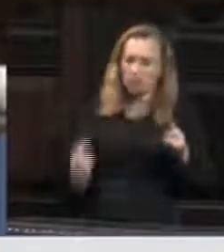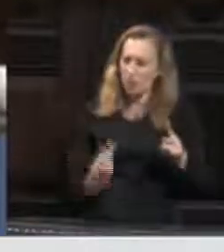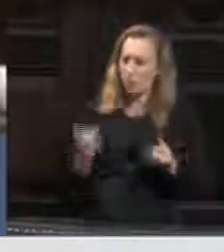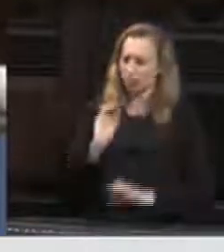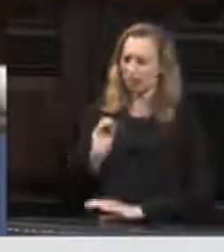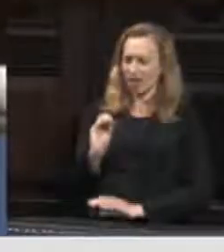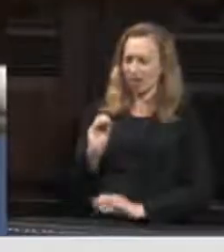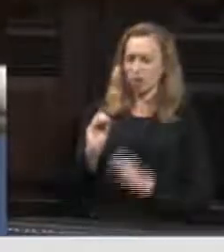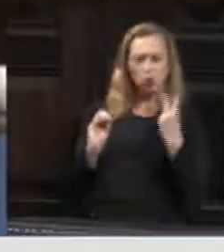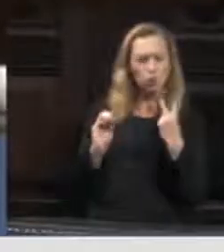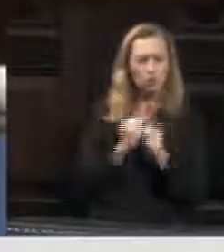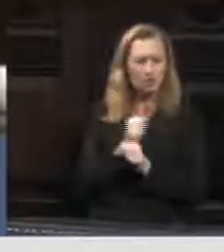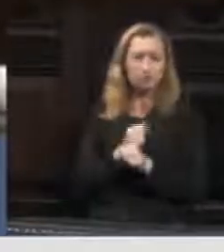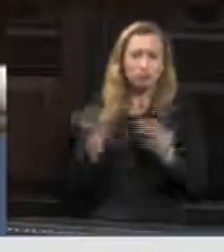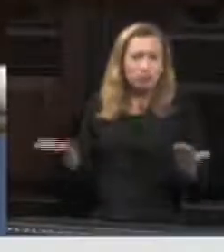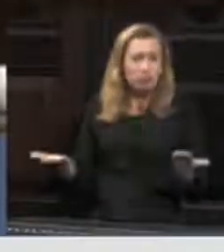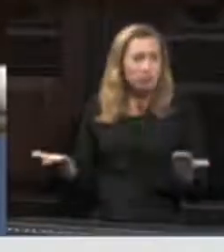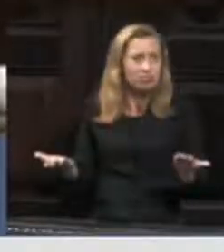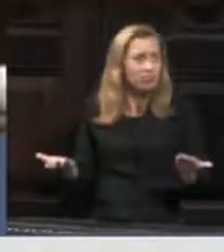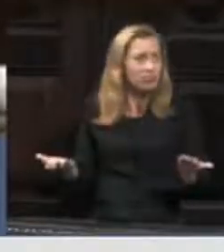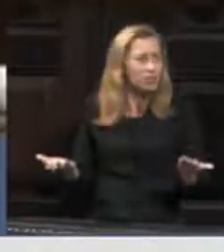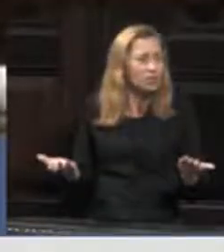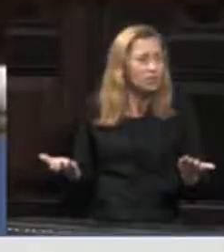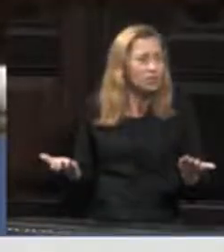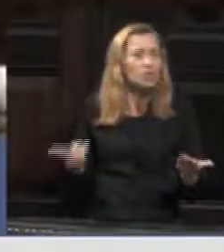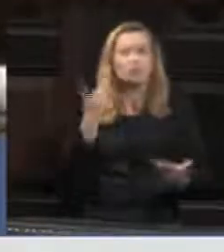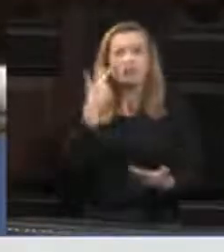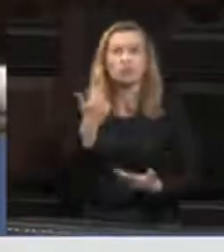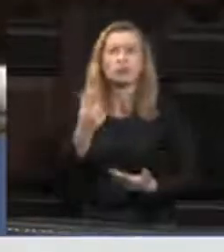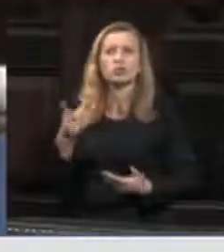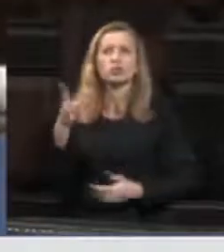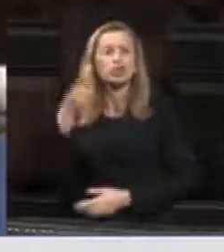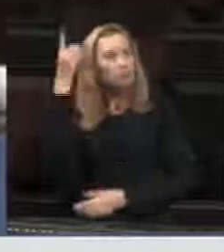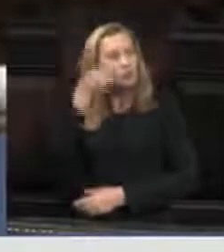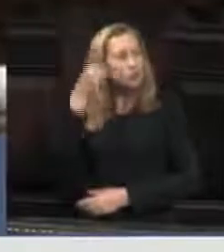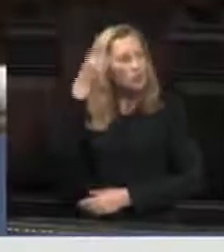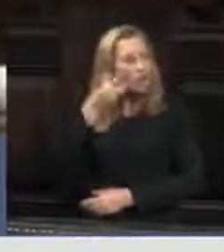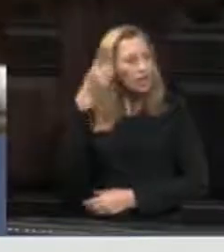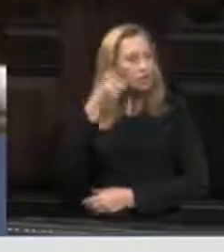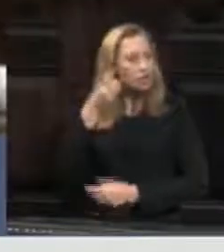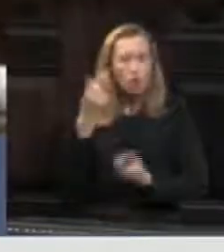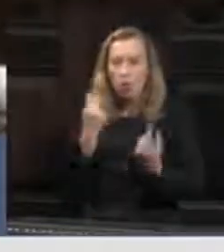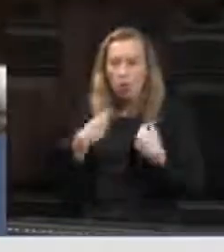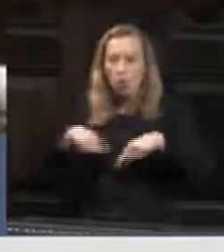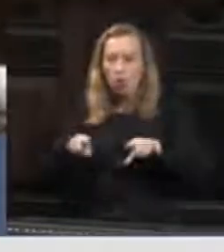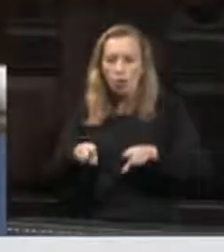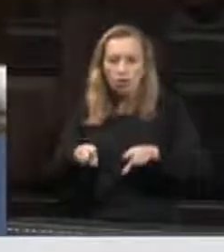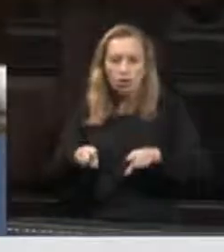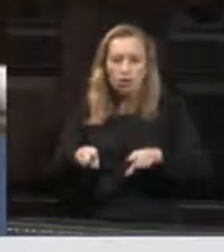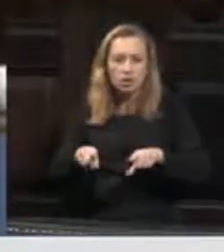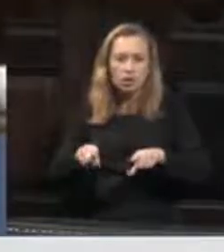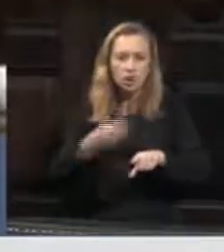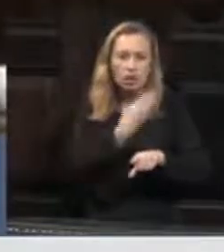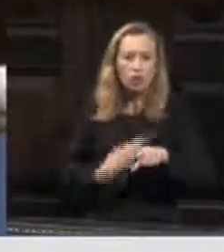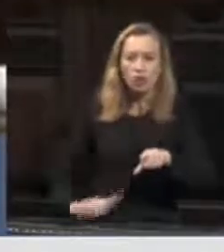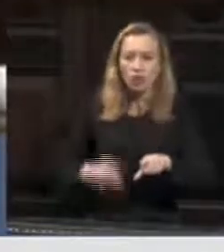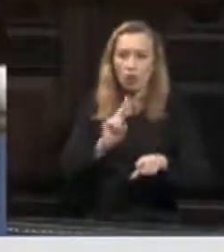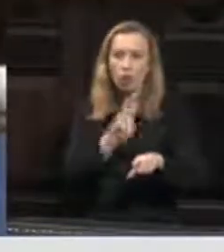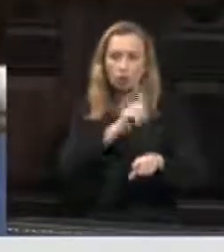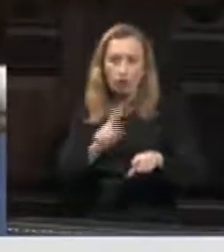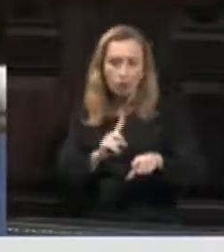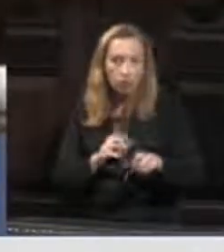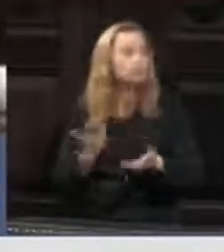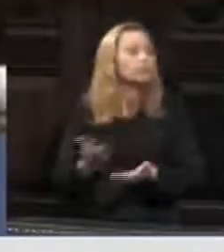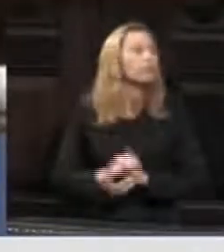vimos inclusive pelos votos dos deputados tanto da oposição quanto do governo em todas as comissões